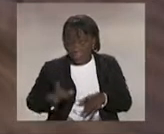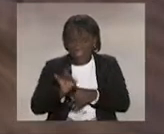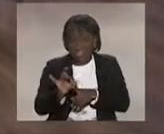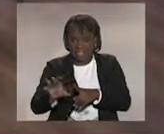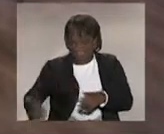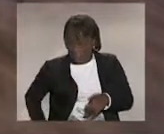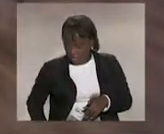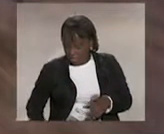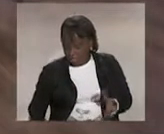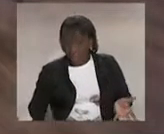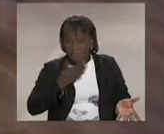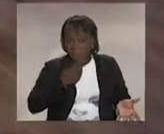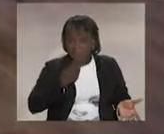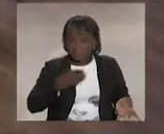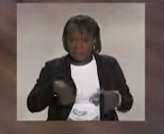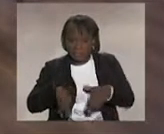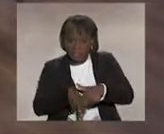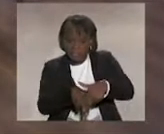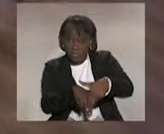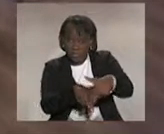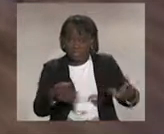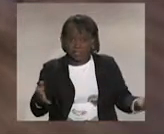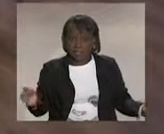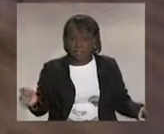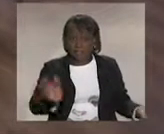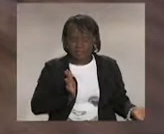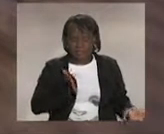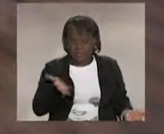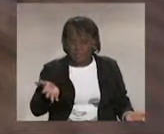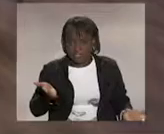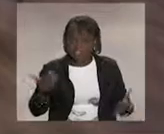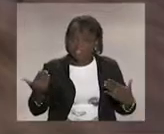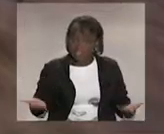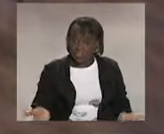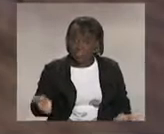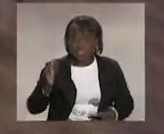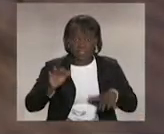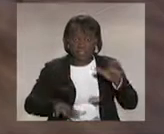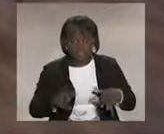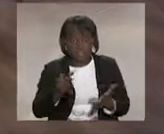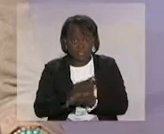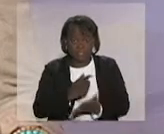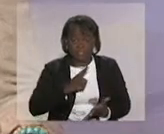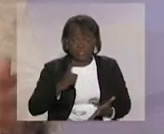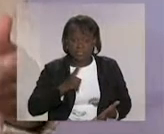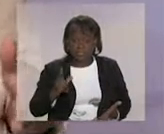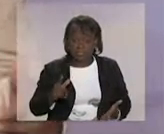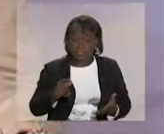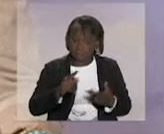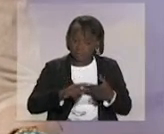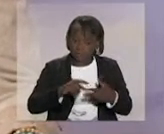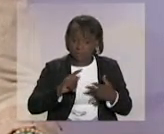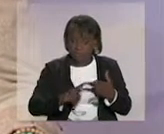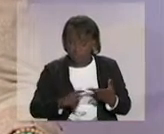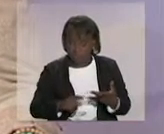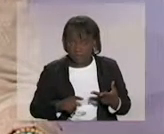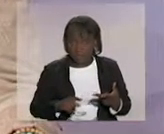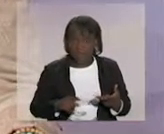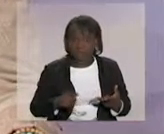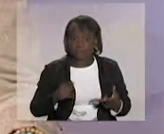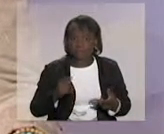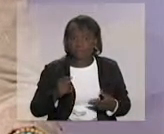saíram sujas do metrô por causa de uma encostada e tal, né? Então, esses casos são colocados aí, né,